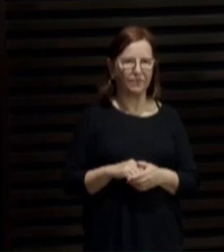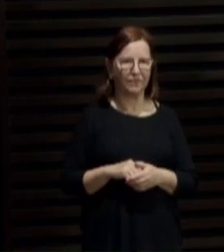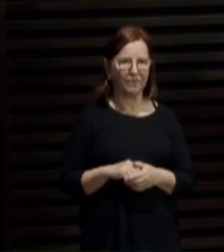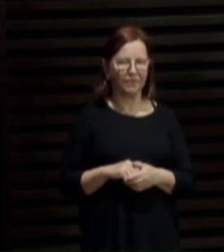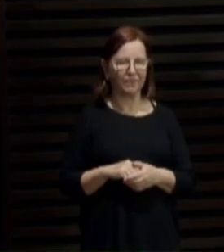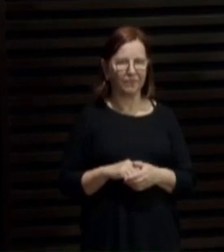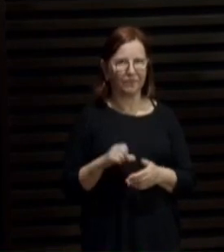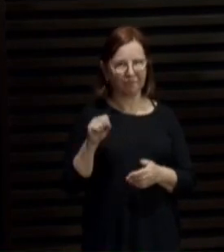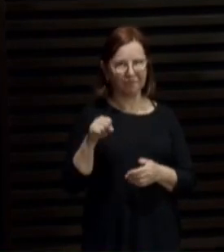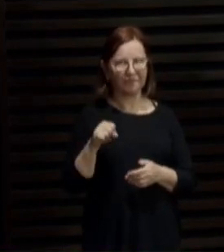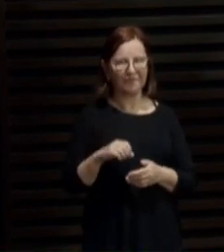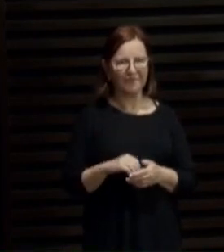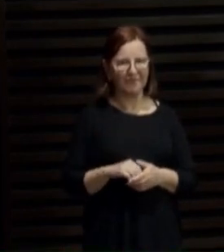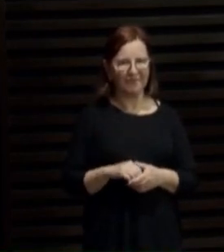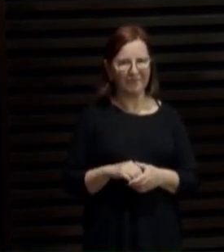Vamos.